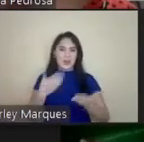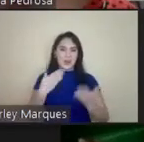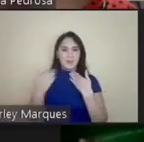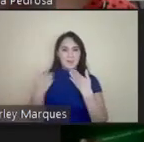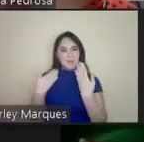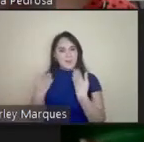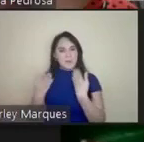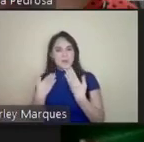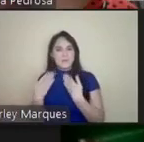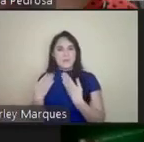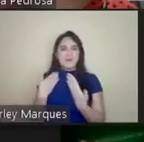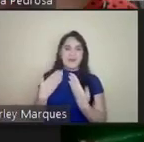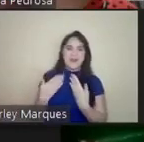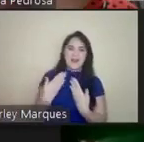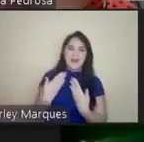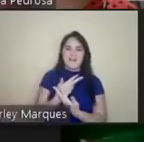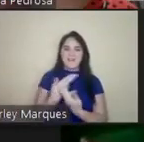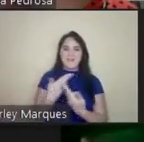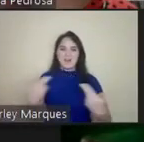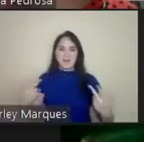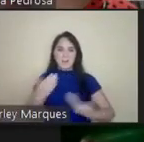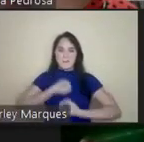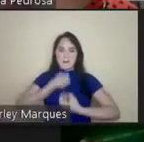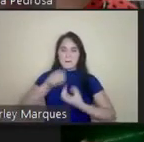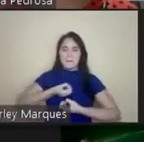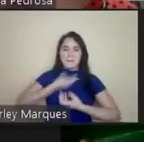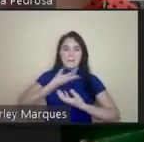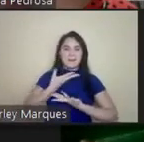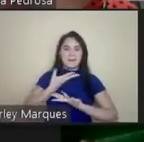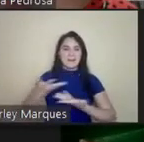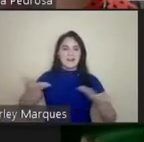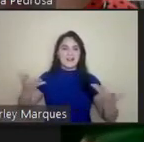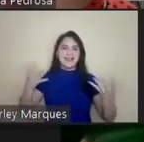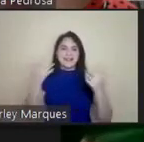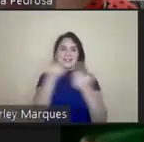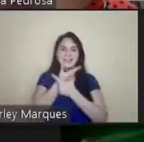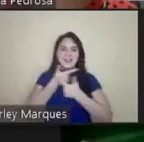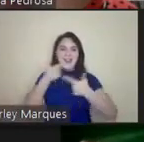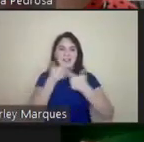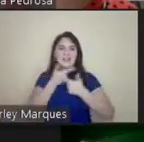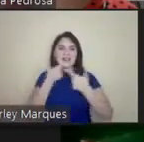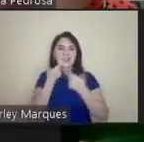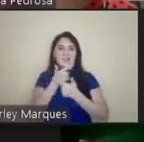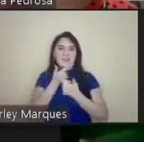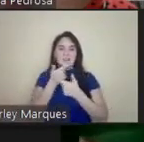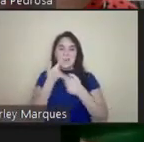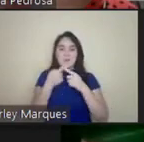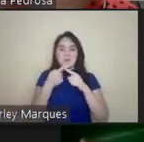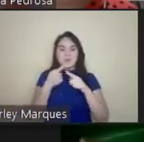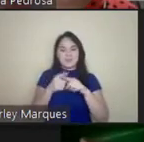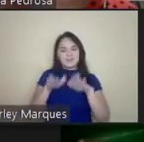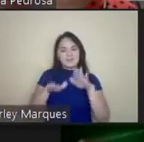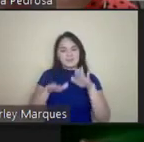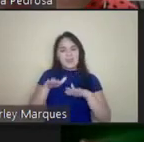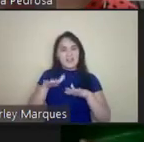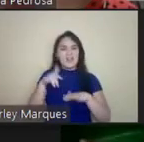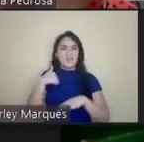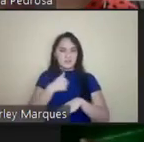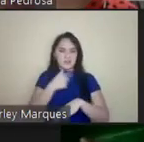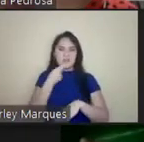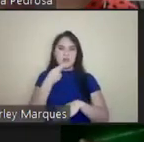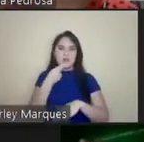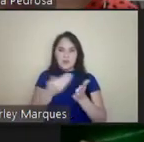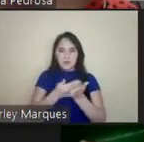está falando um pouco de tudo isso, declamando poesia, lendo poesia, sorrindo, porque eu acho que, às vezes, como a gente falou no começo, então eu